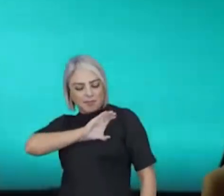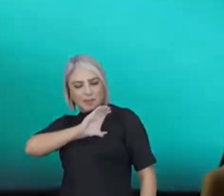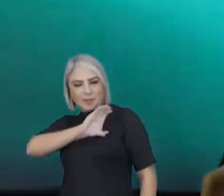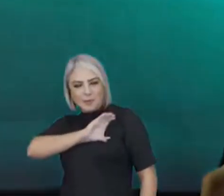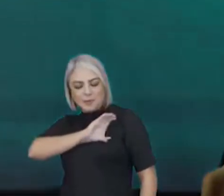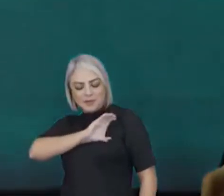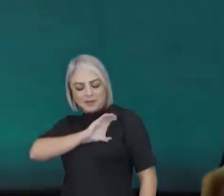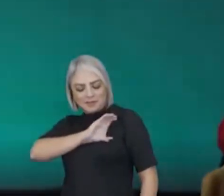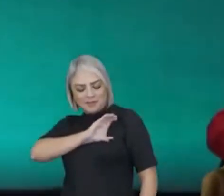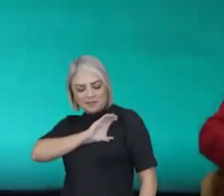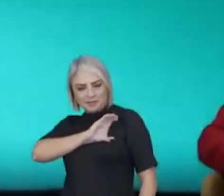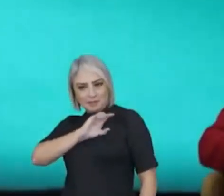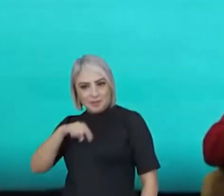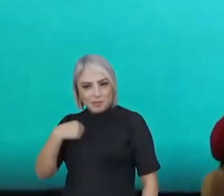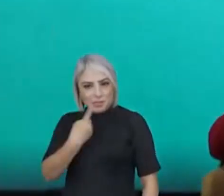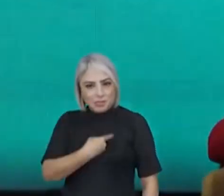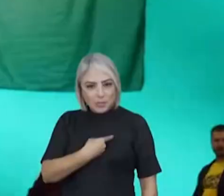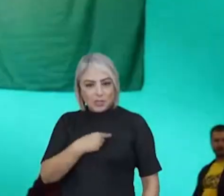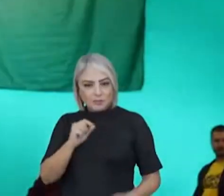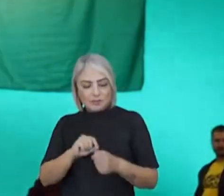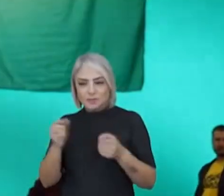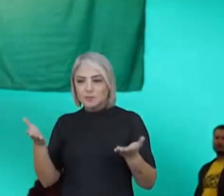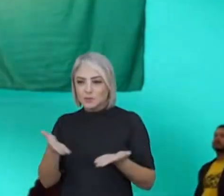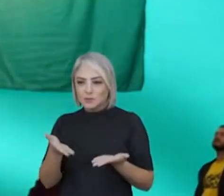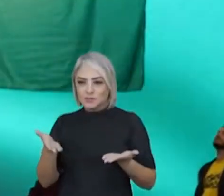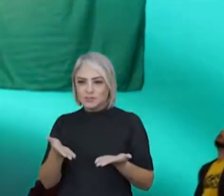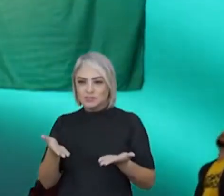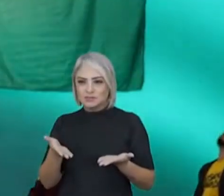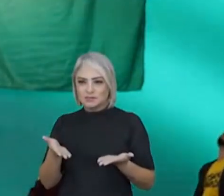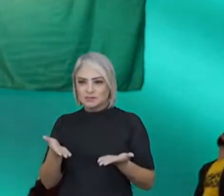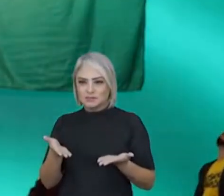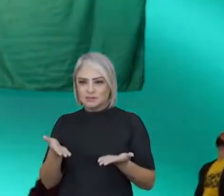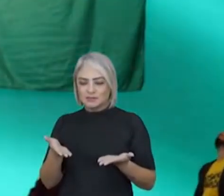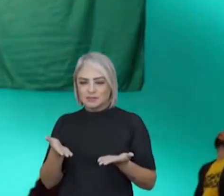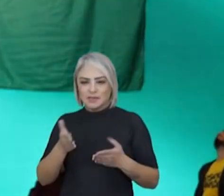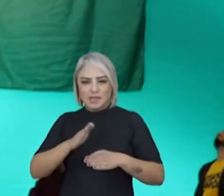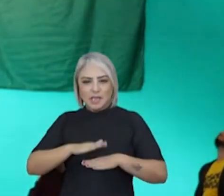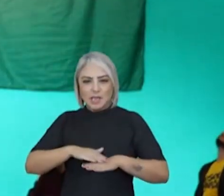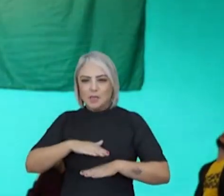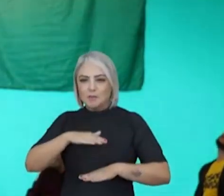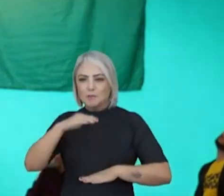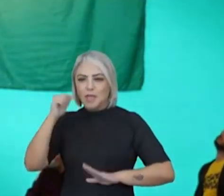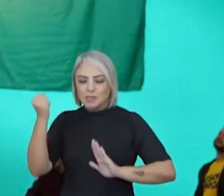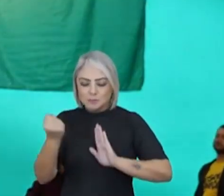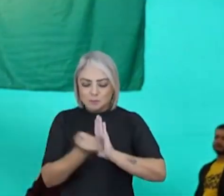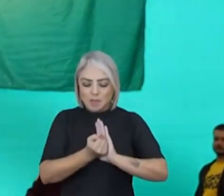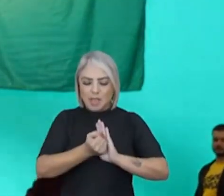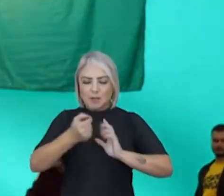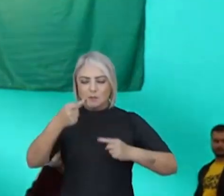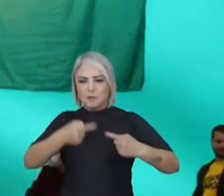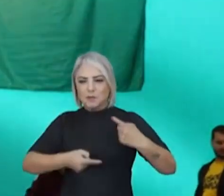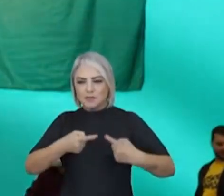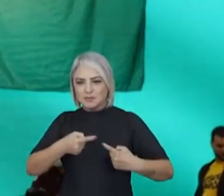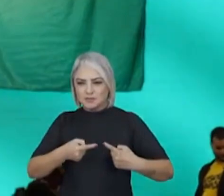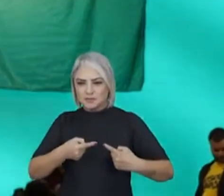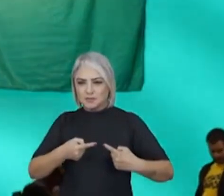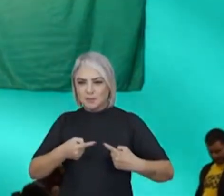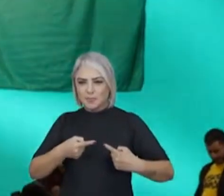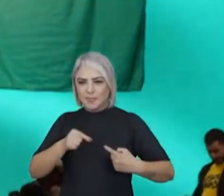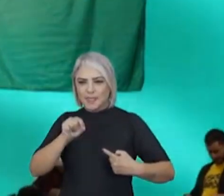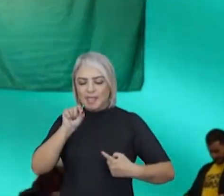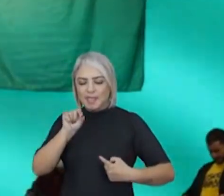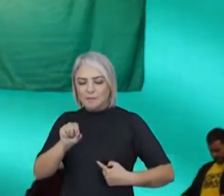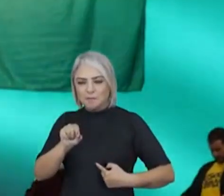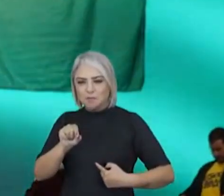o que nós estamos fazendo aqui hoje é mais que um ato político. Essa é